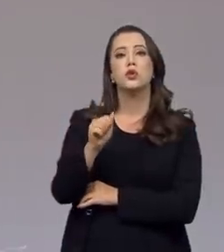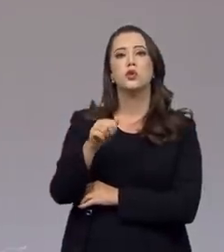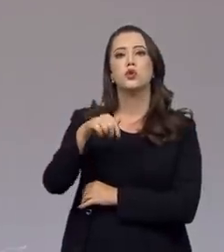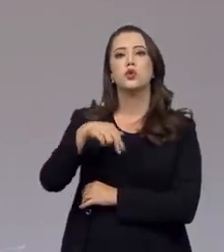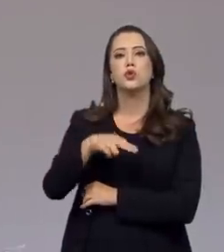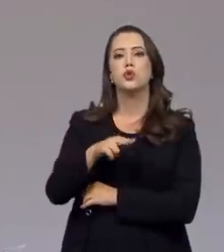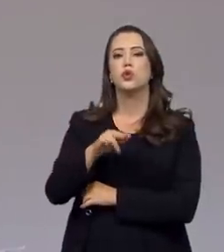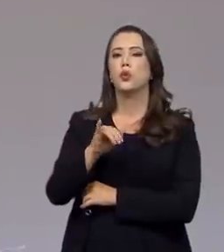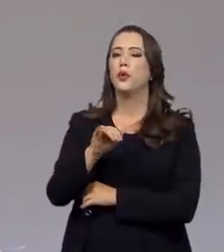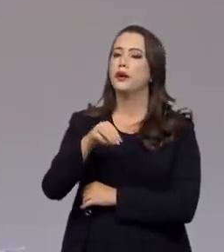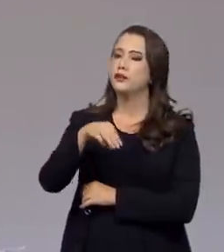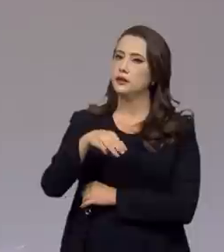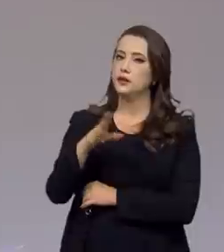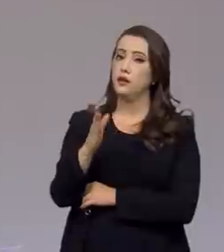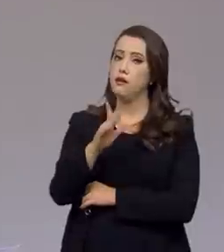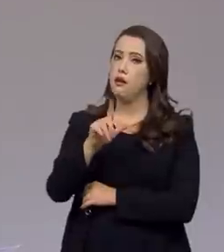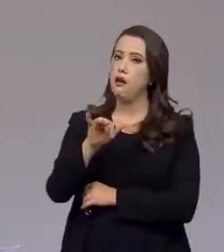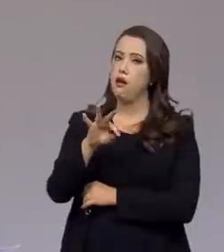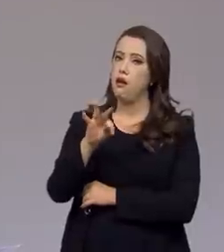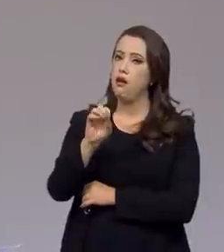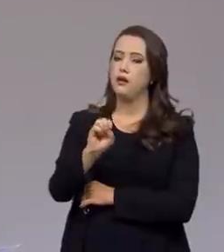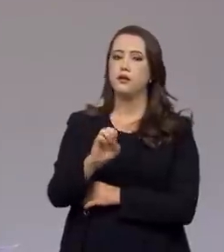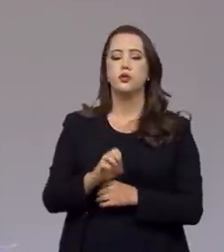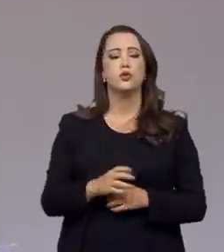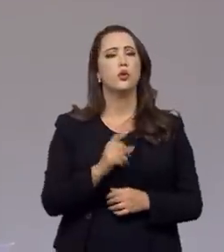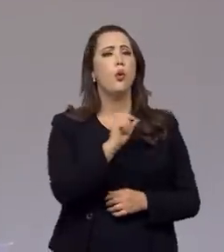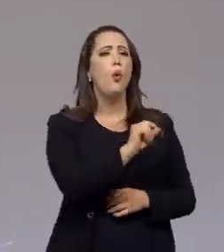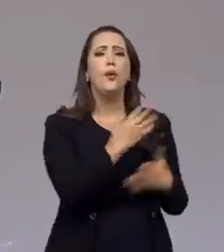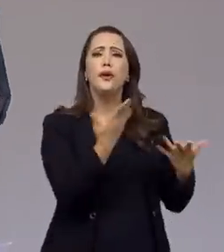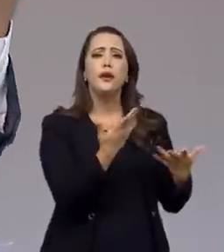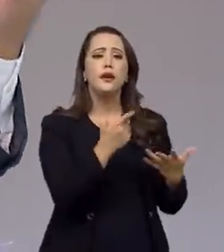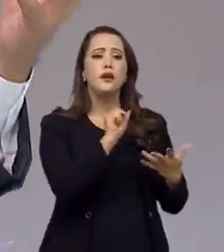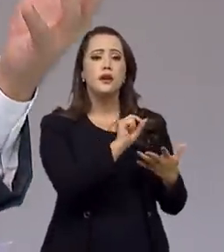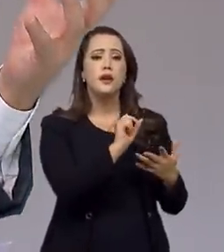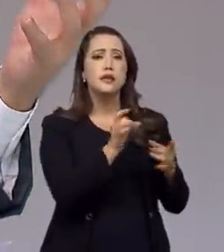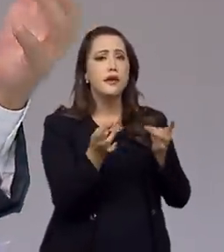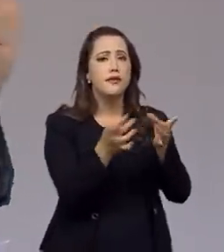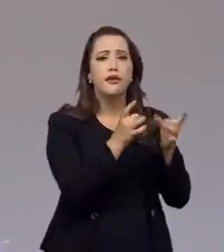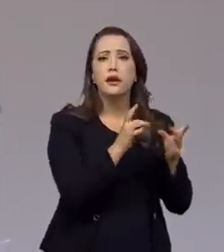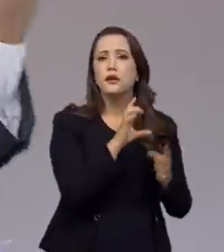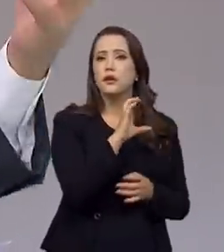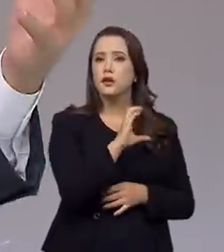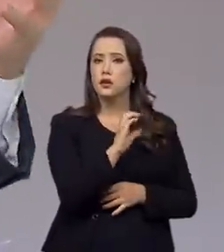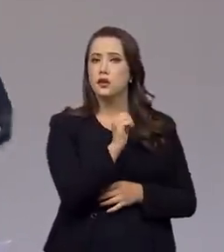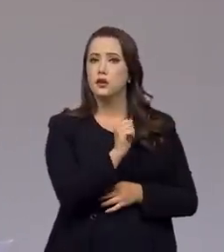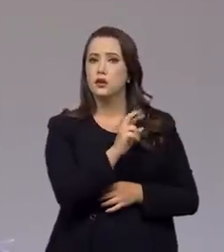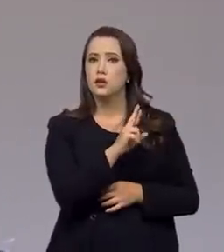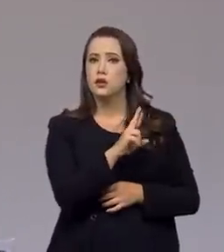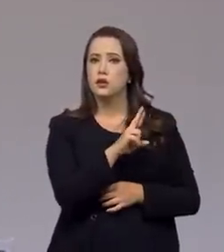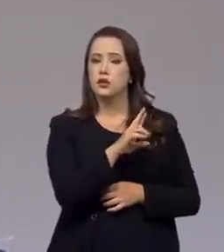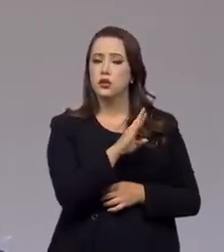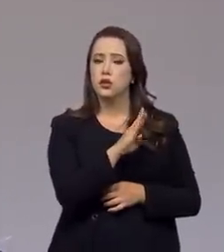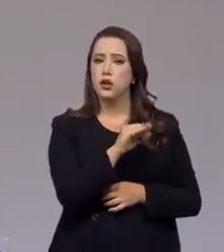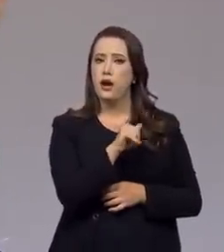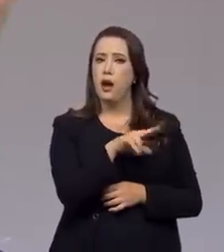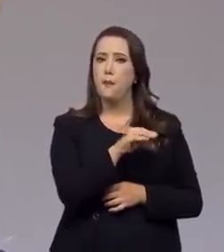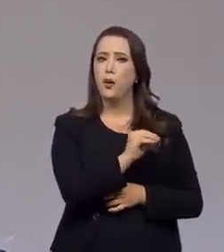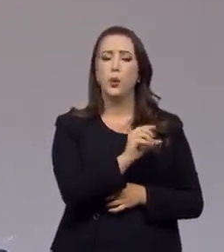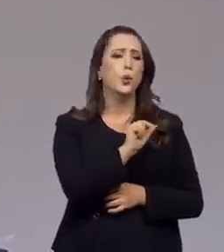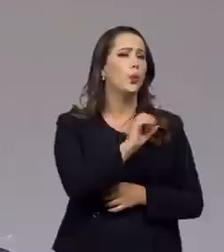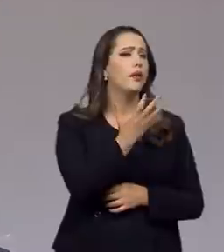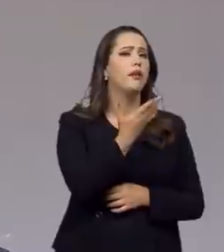mercado de carbono que que é isso na verdade quer dizer você emitir carbono compensa